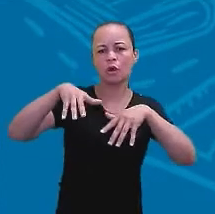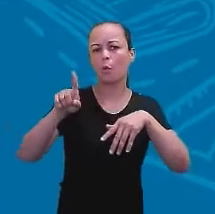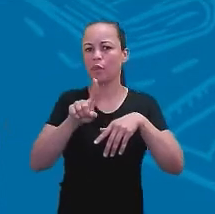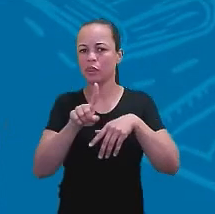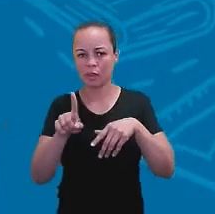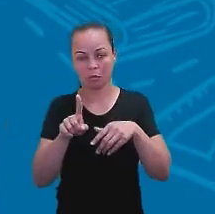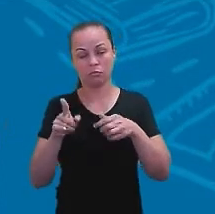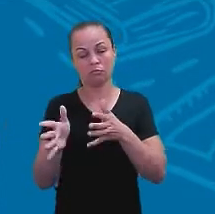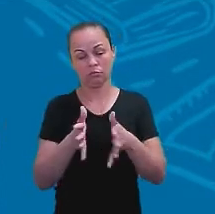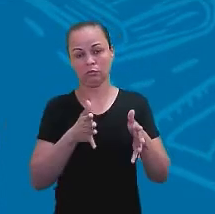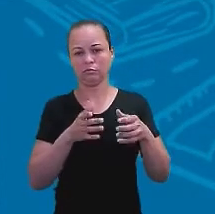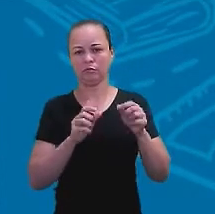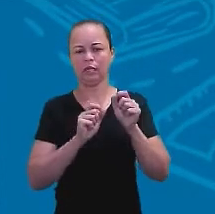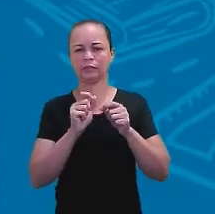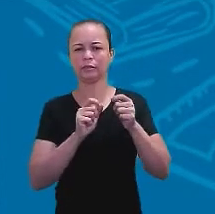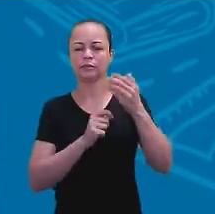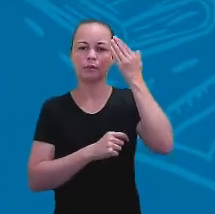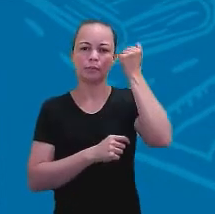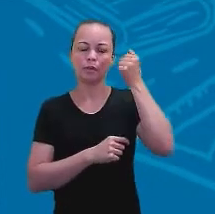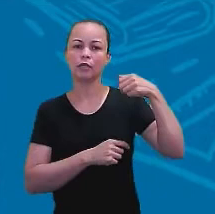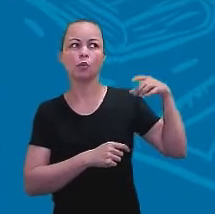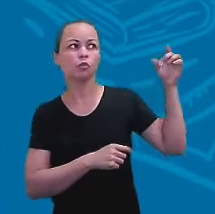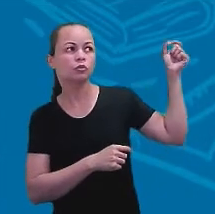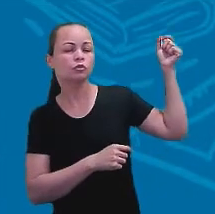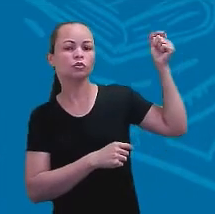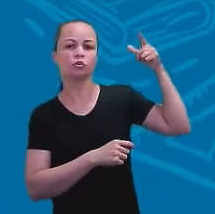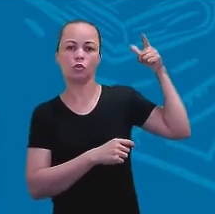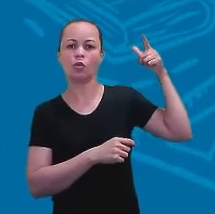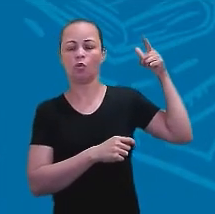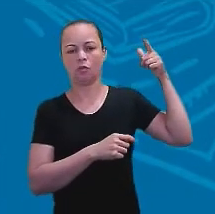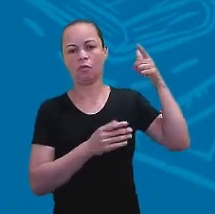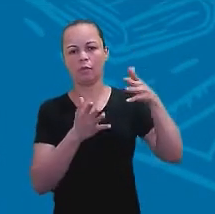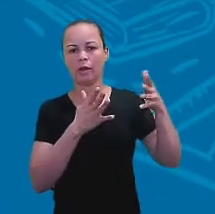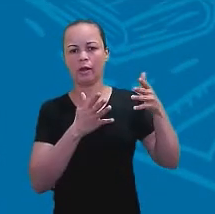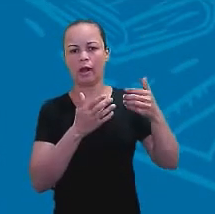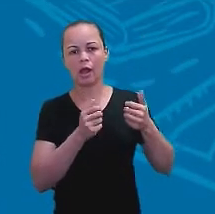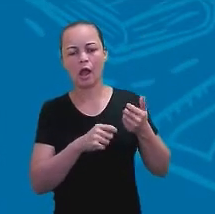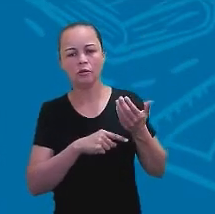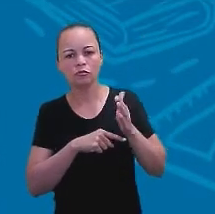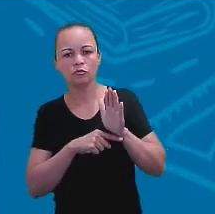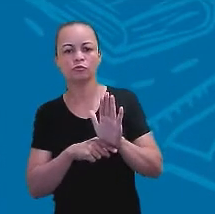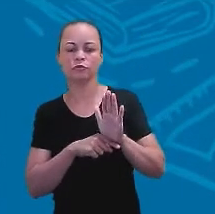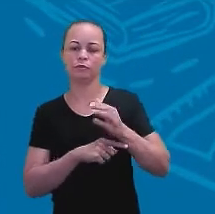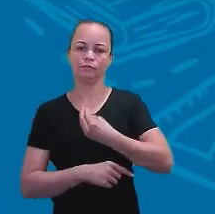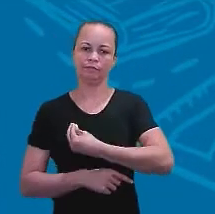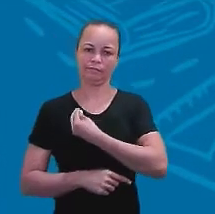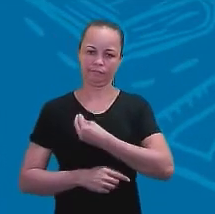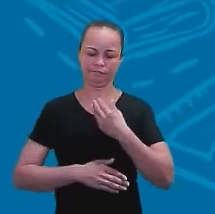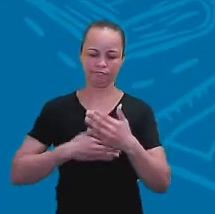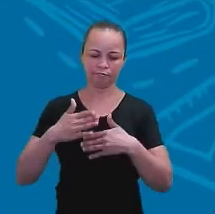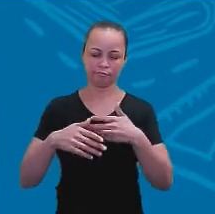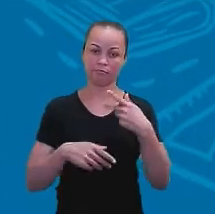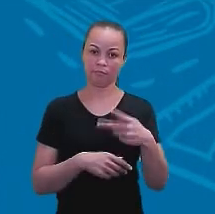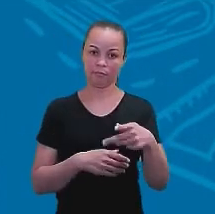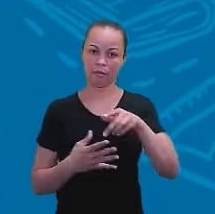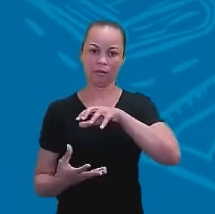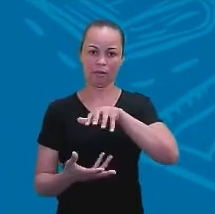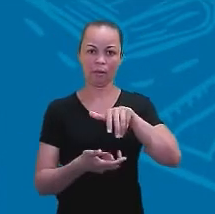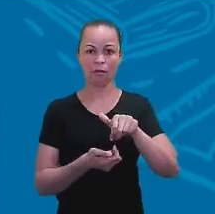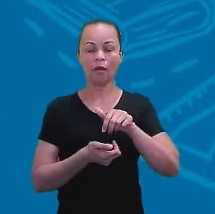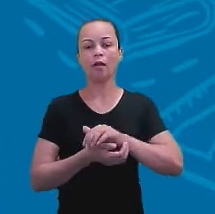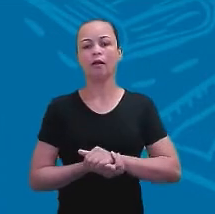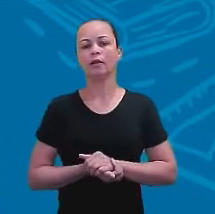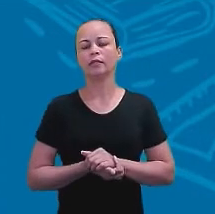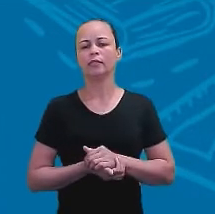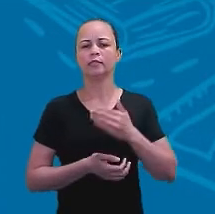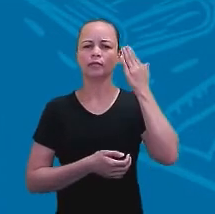importância do Sol para a manutenção da vida aqui na nossa Terra. Iremos reconhecer que alguns efeitos da